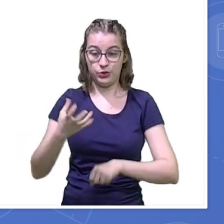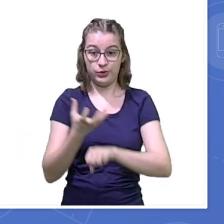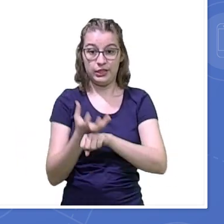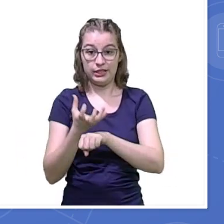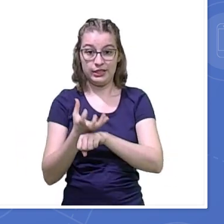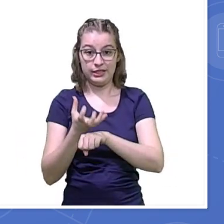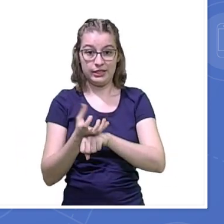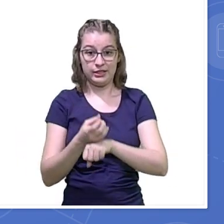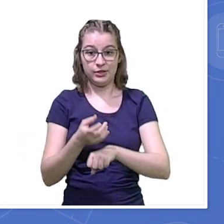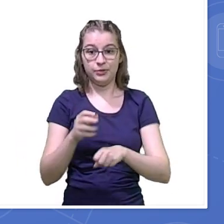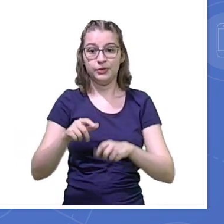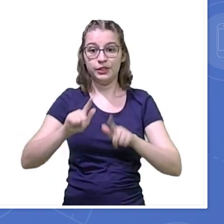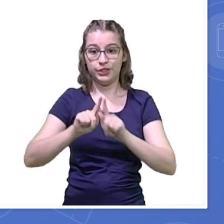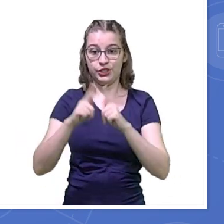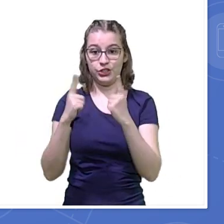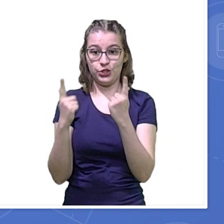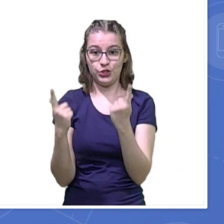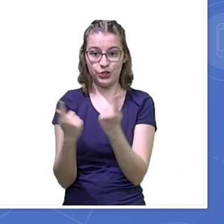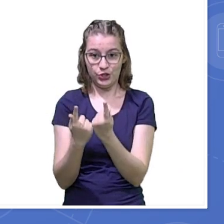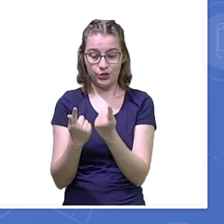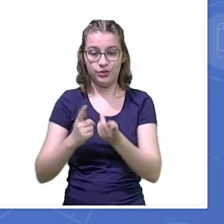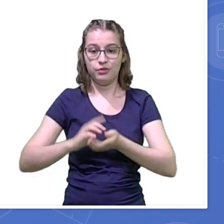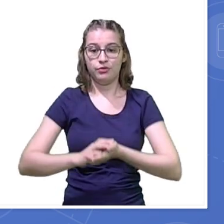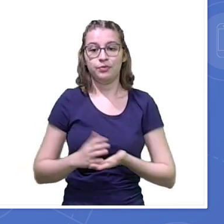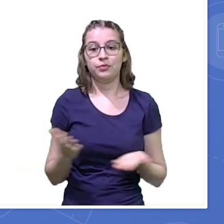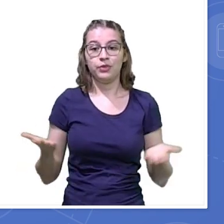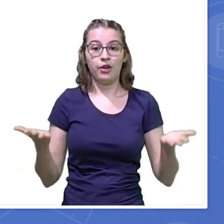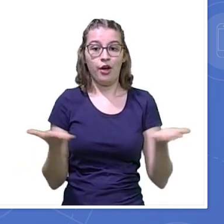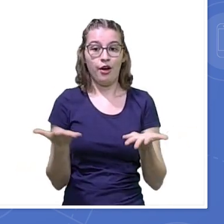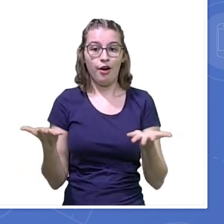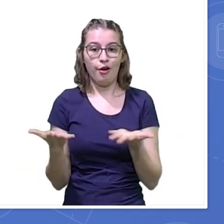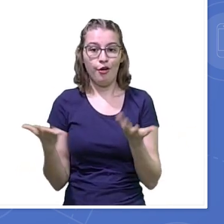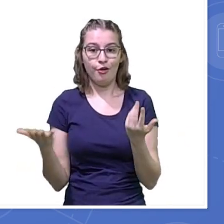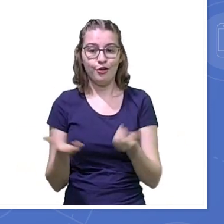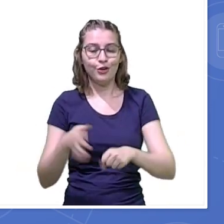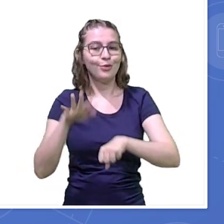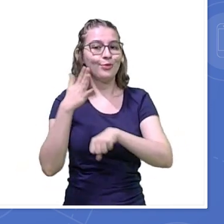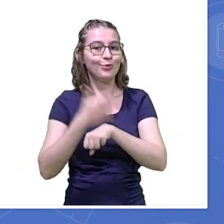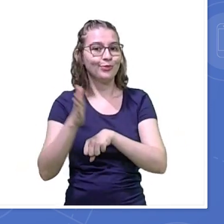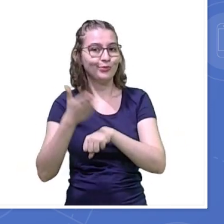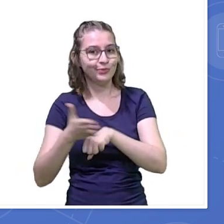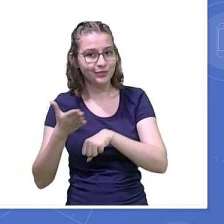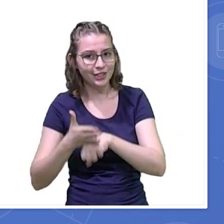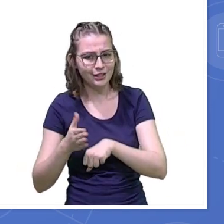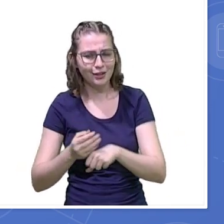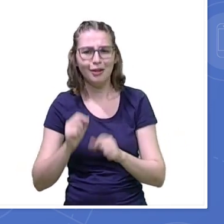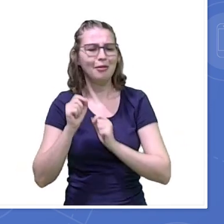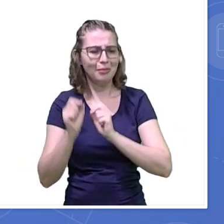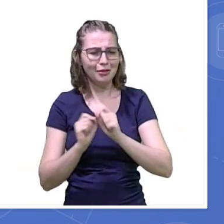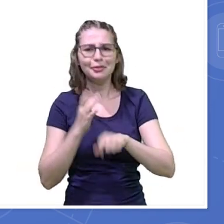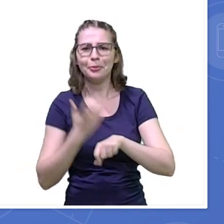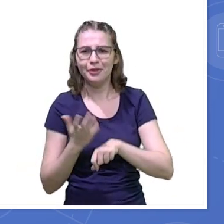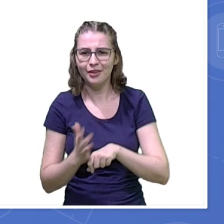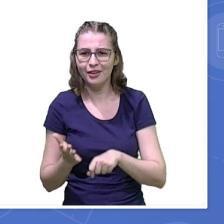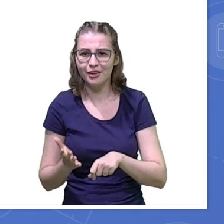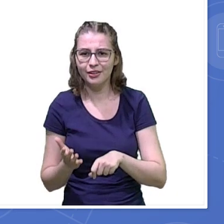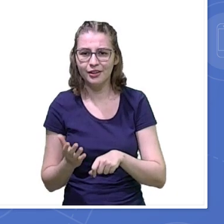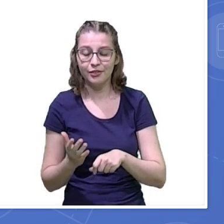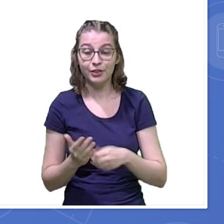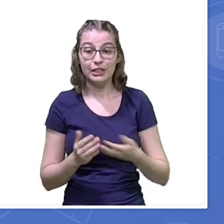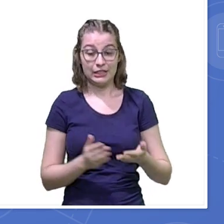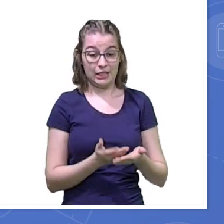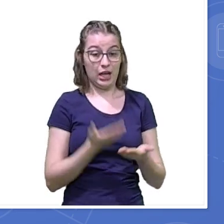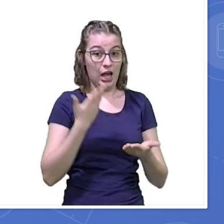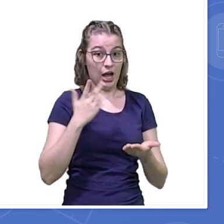Geografia. Nós vamos agora, pessoal, para o nosso momento do praticando. O que é isso? Toda vez que tem uma aula,